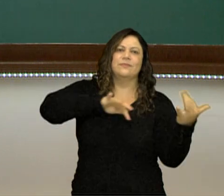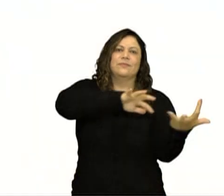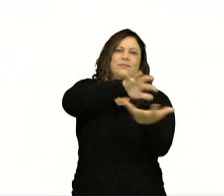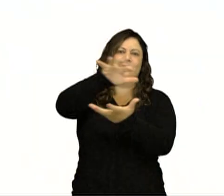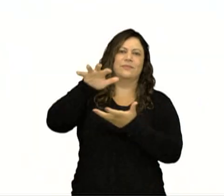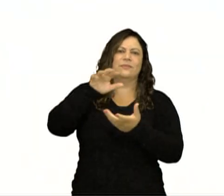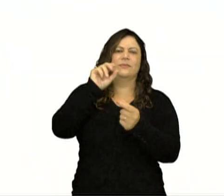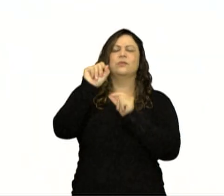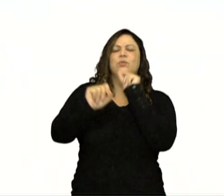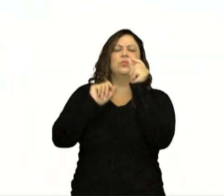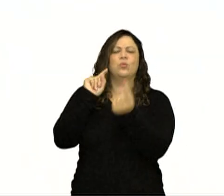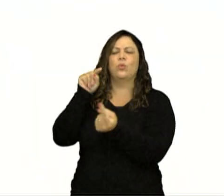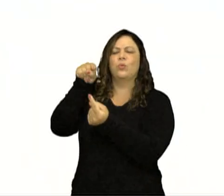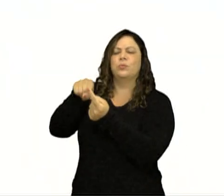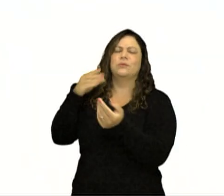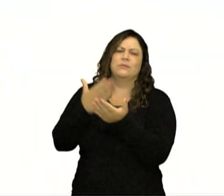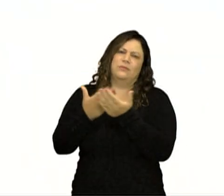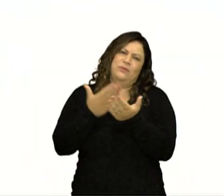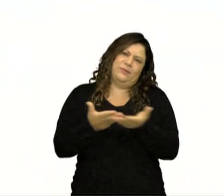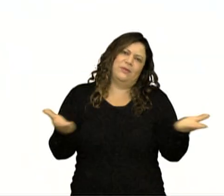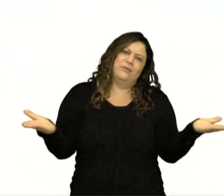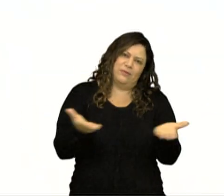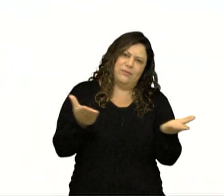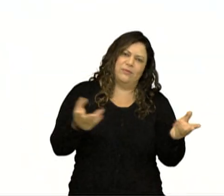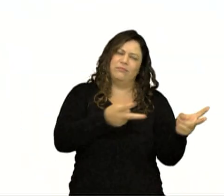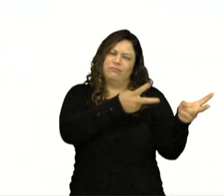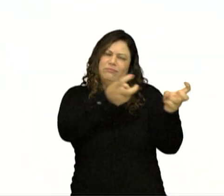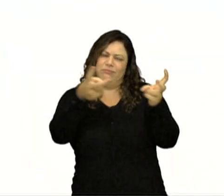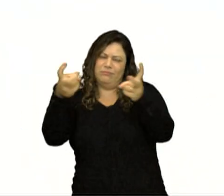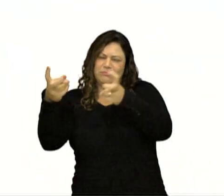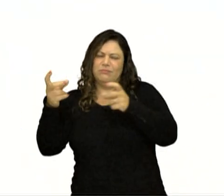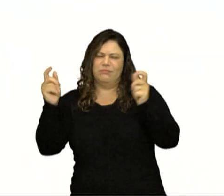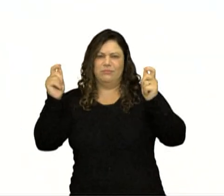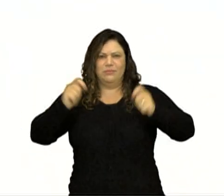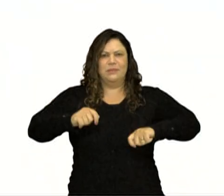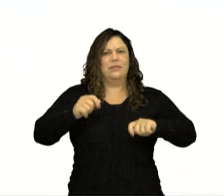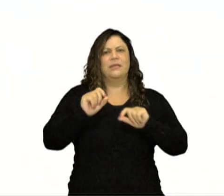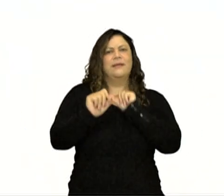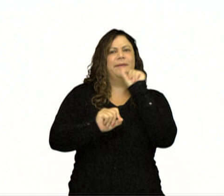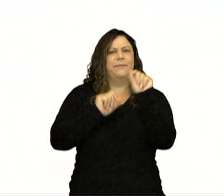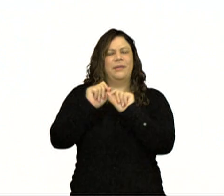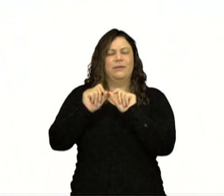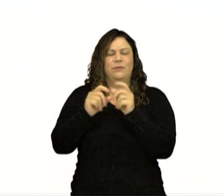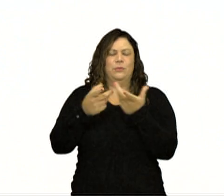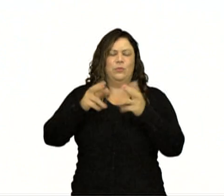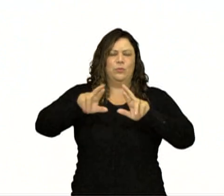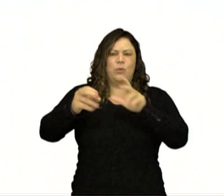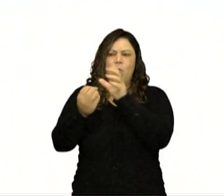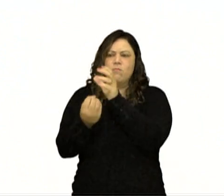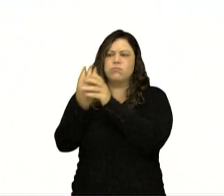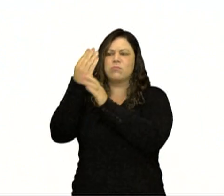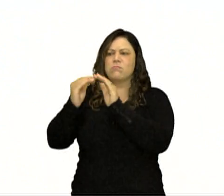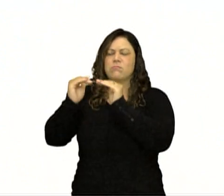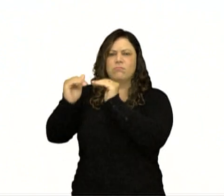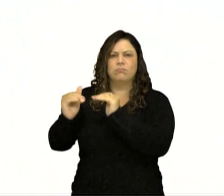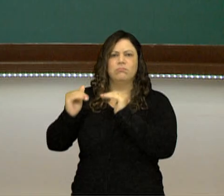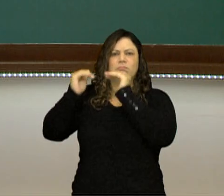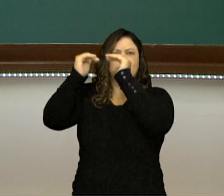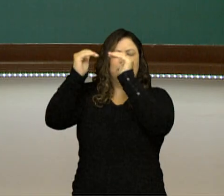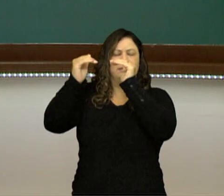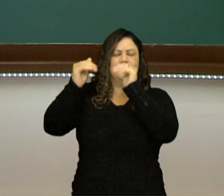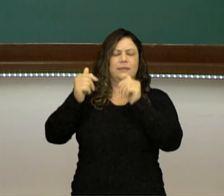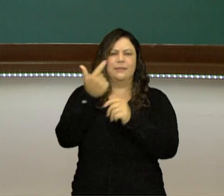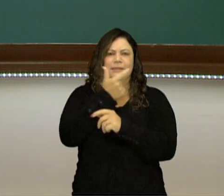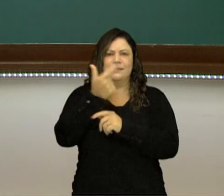o objetivo para a nossa aula de hoje? É analisar os aspectos formadores que deflagraram a Segunda Guerra